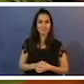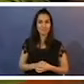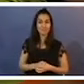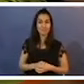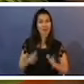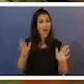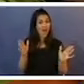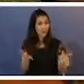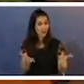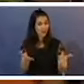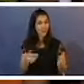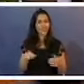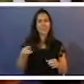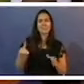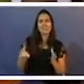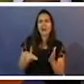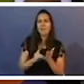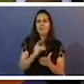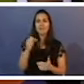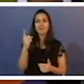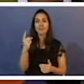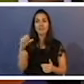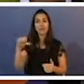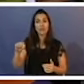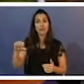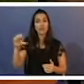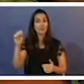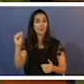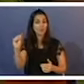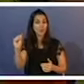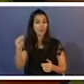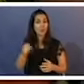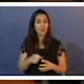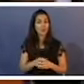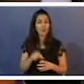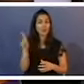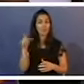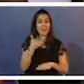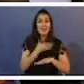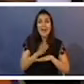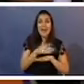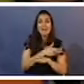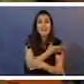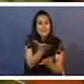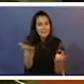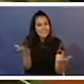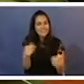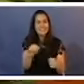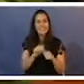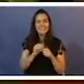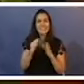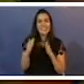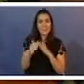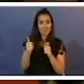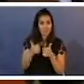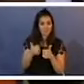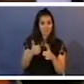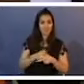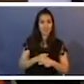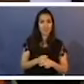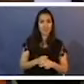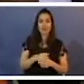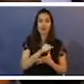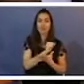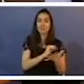e tem agora na página 198 uma tarefinha para você ir para casa tá bom